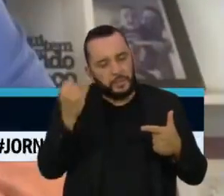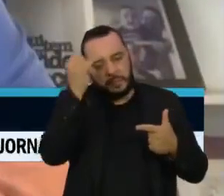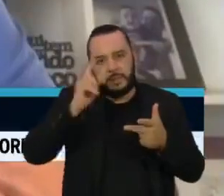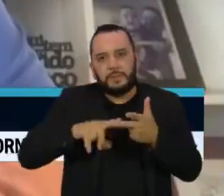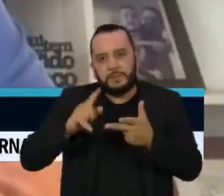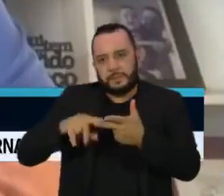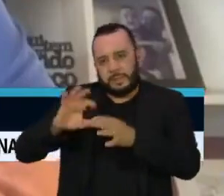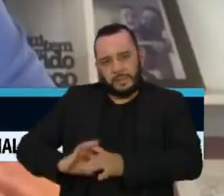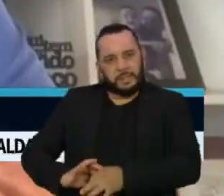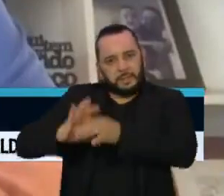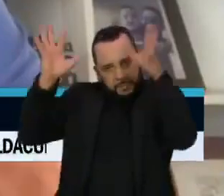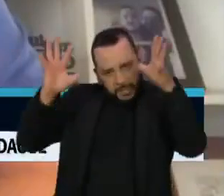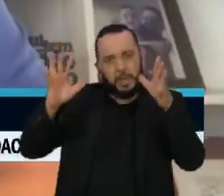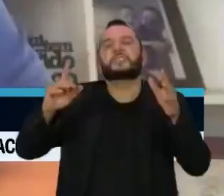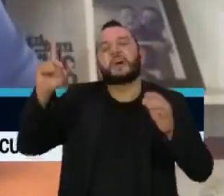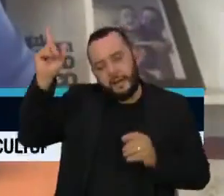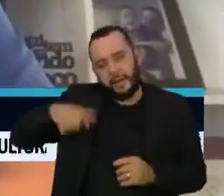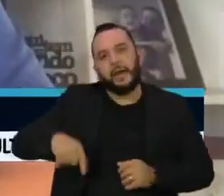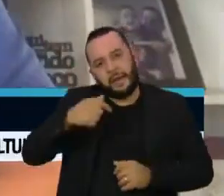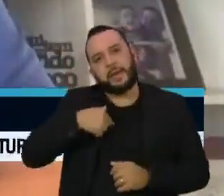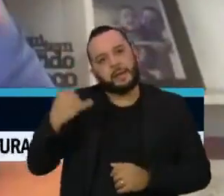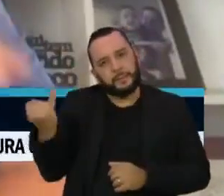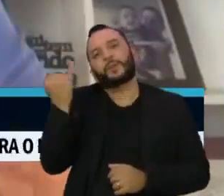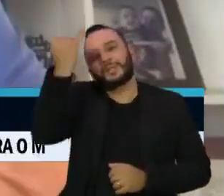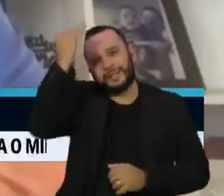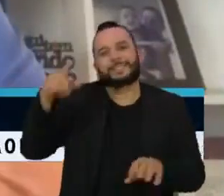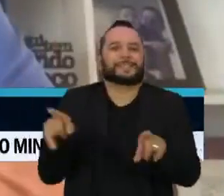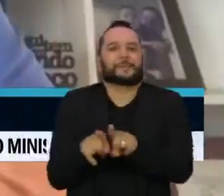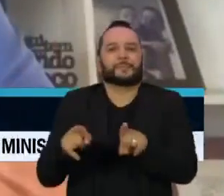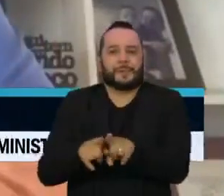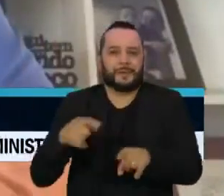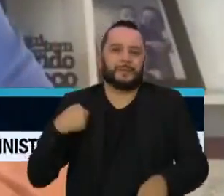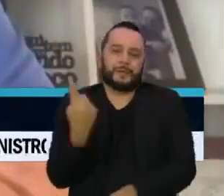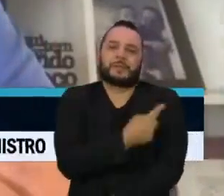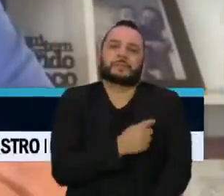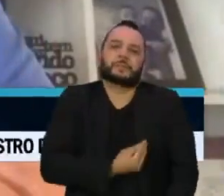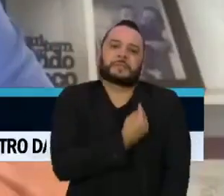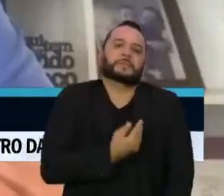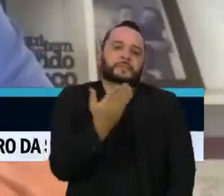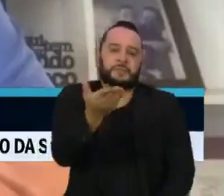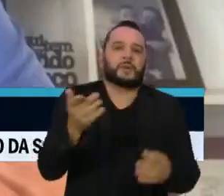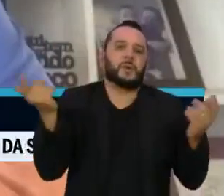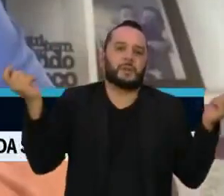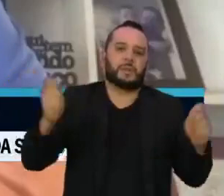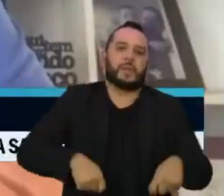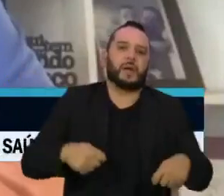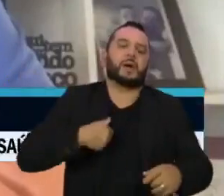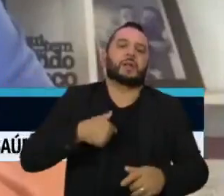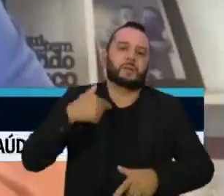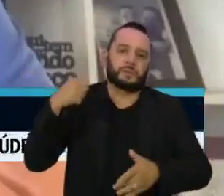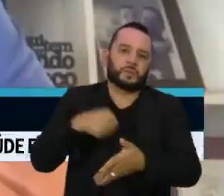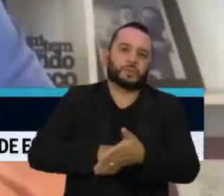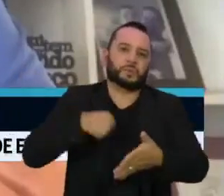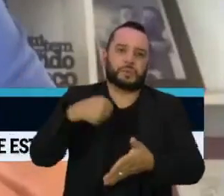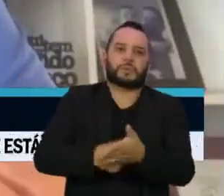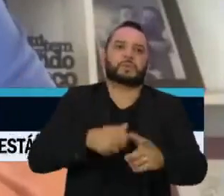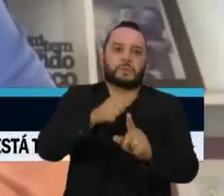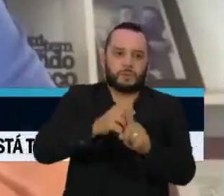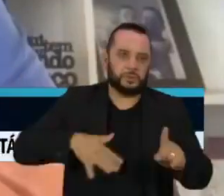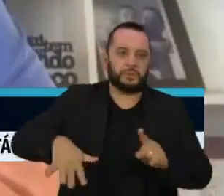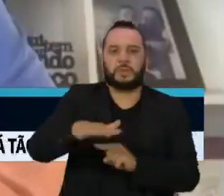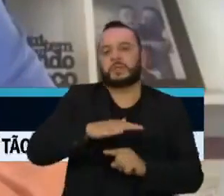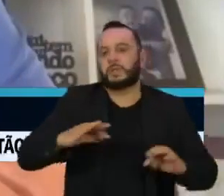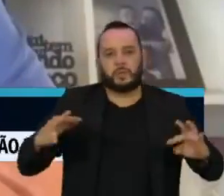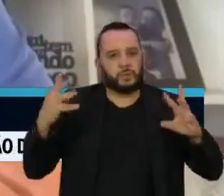condição absolutamente imprescindível para que você possa lutar por uma sociedade em que